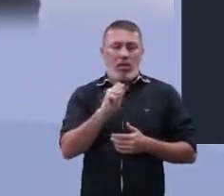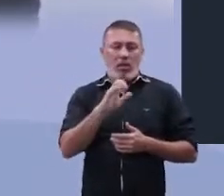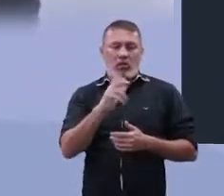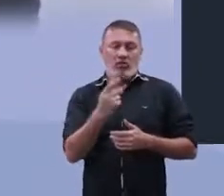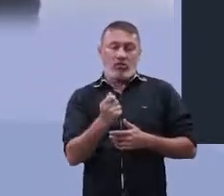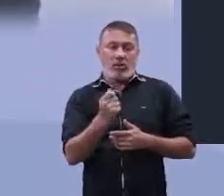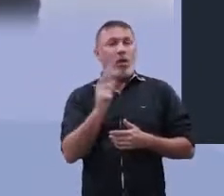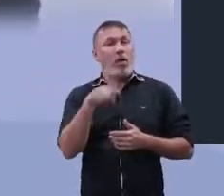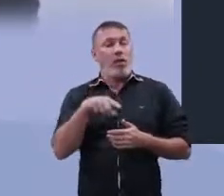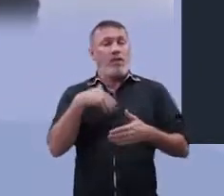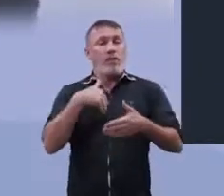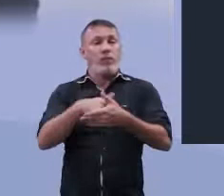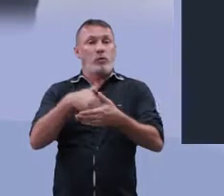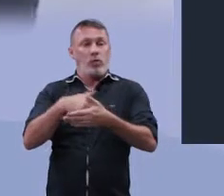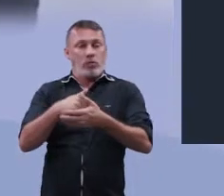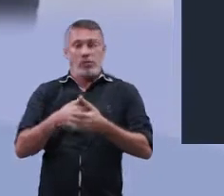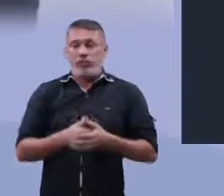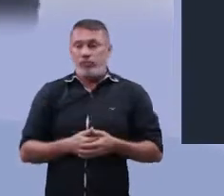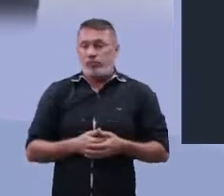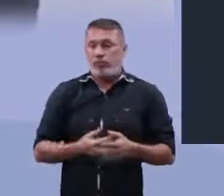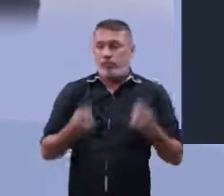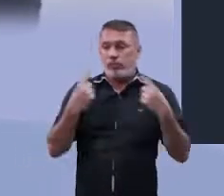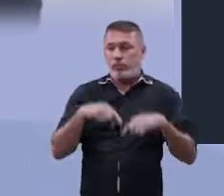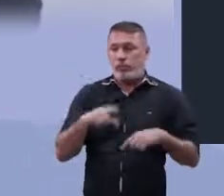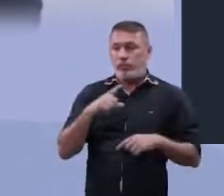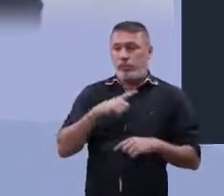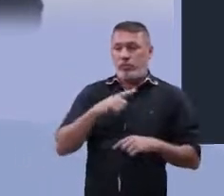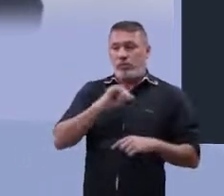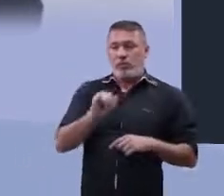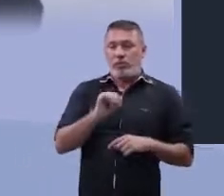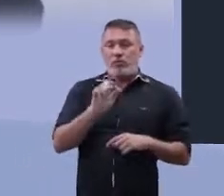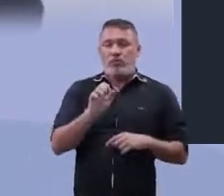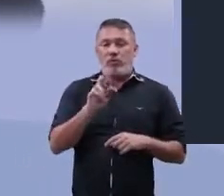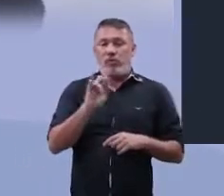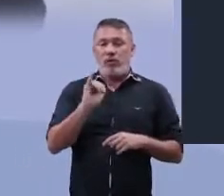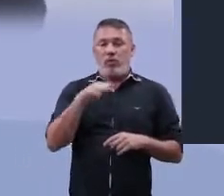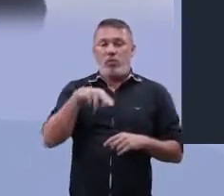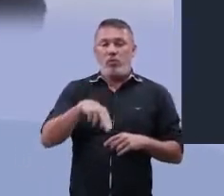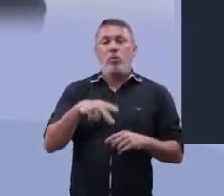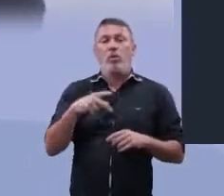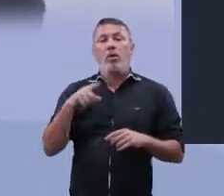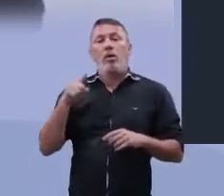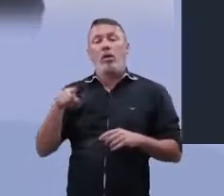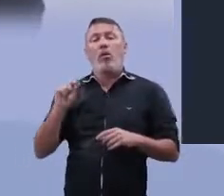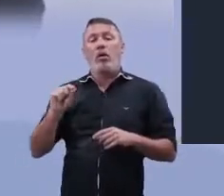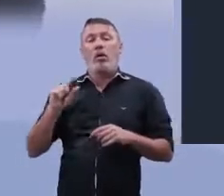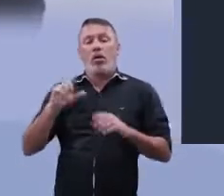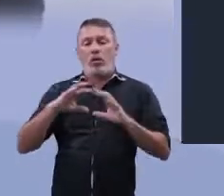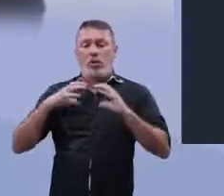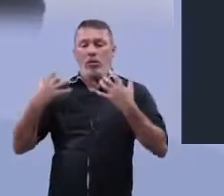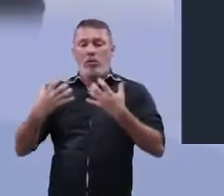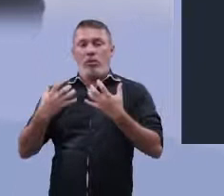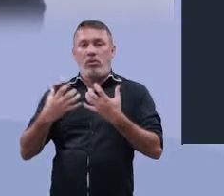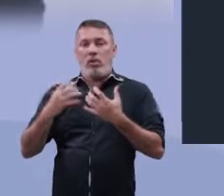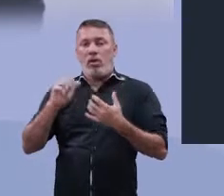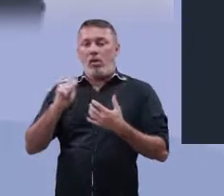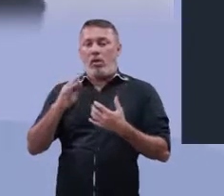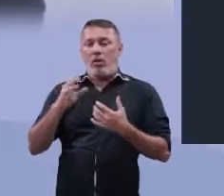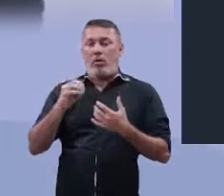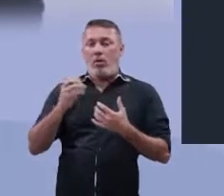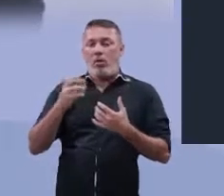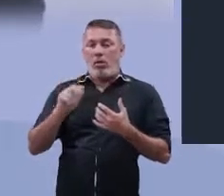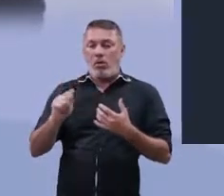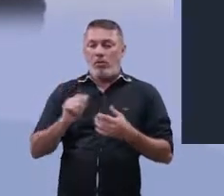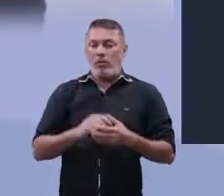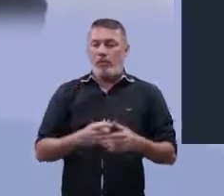pelada, jogo de futebol. Girimum significa o que a gente conhece como abóbora.